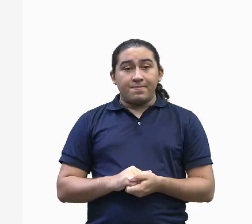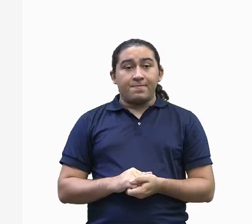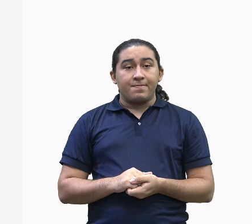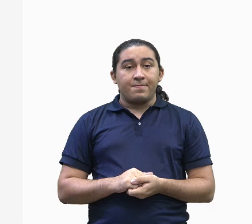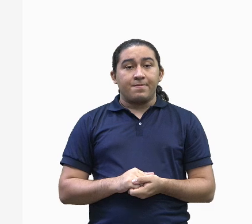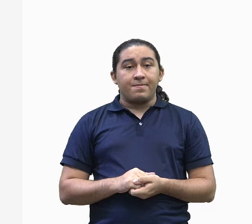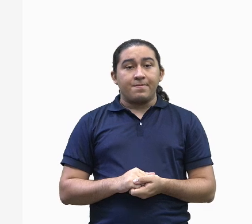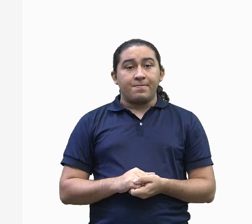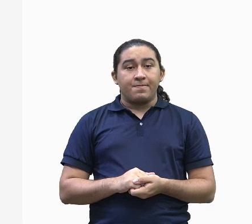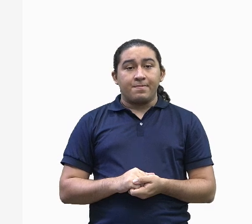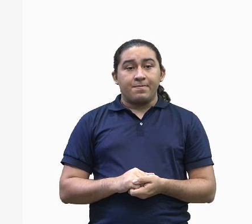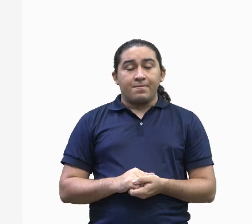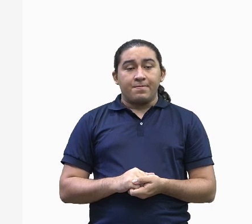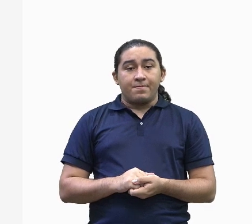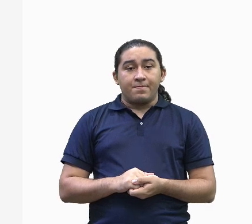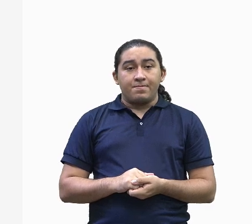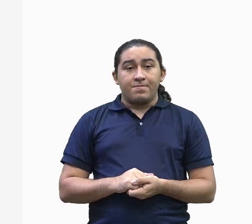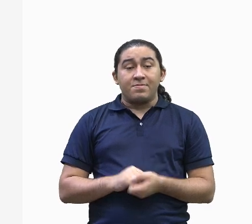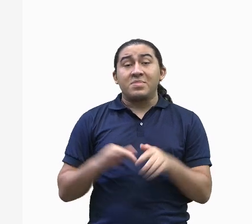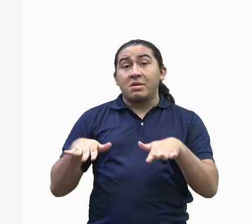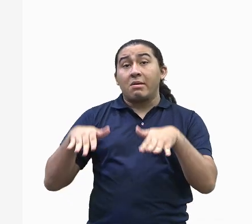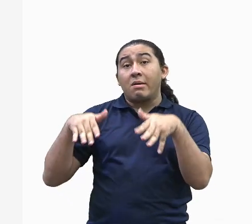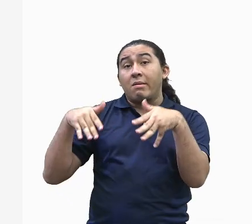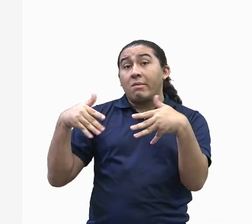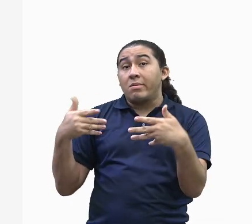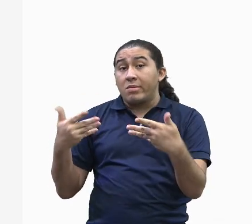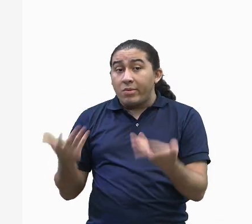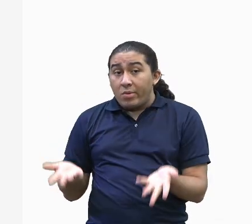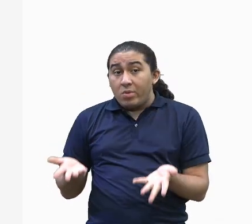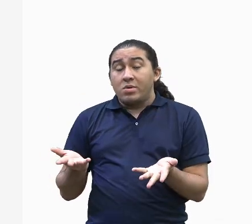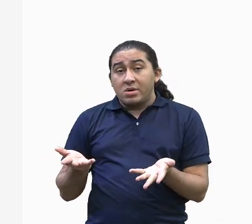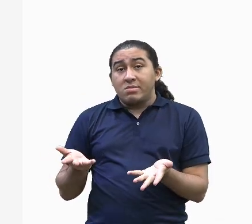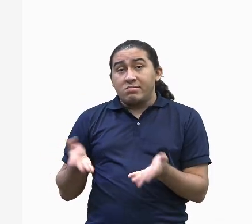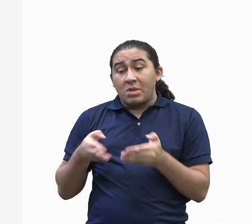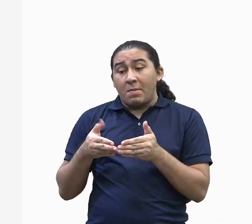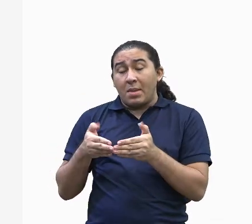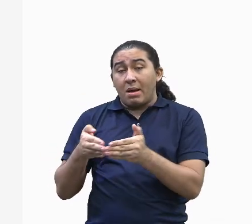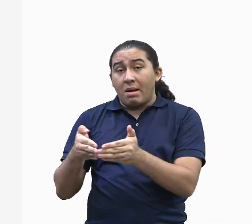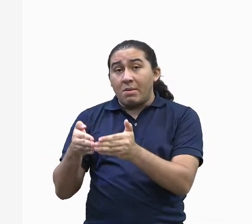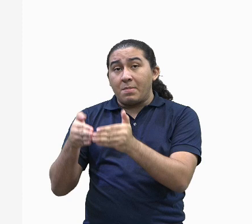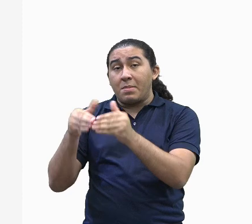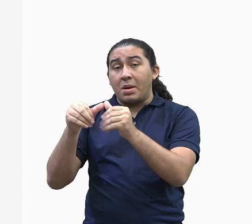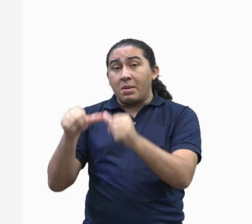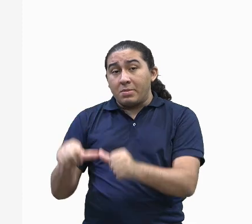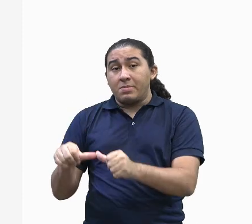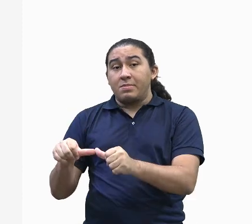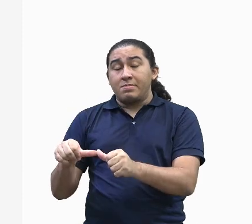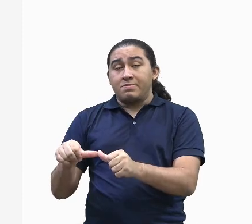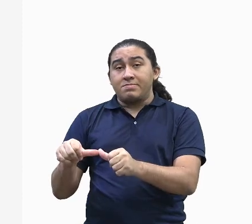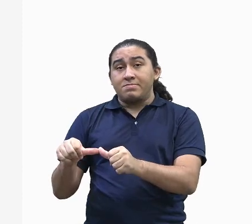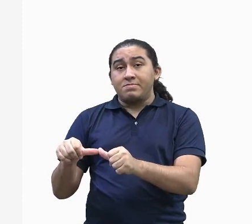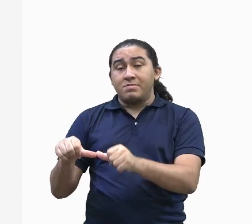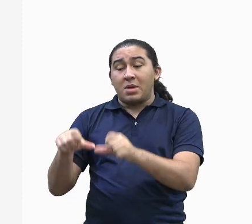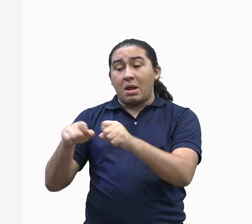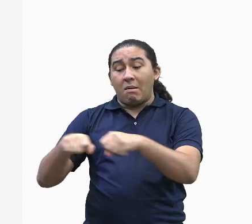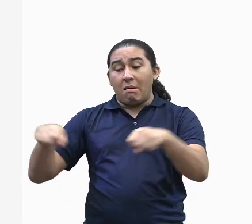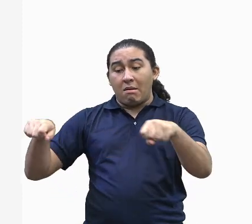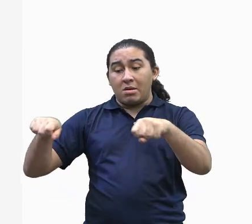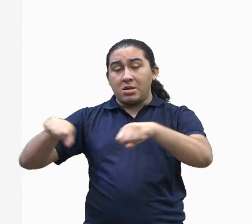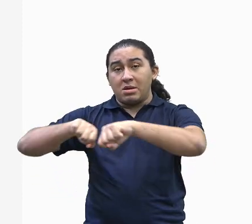explícita. E agora, José? O barco parou, a corda